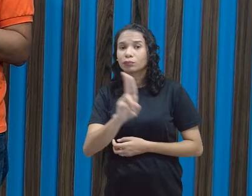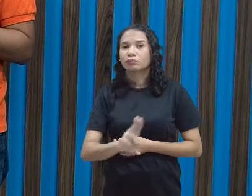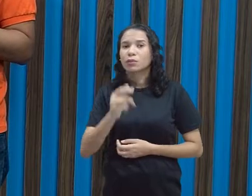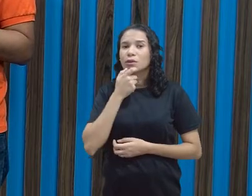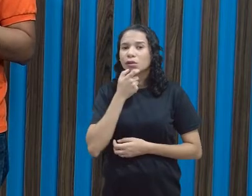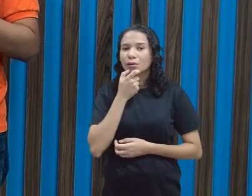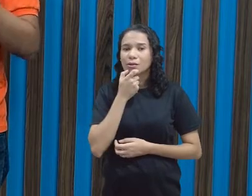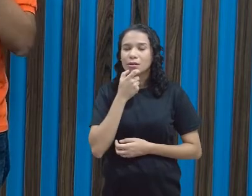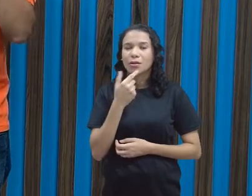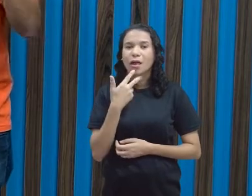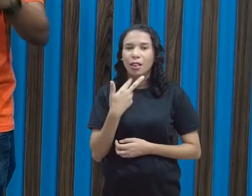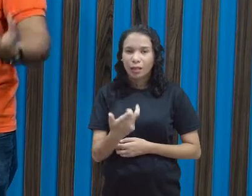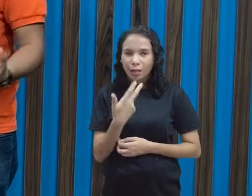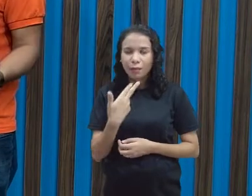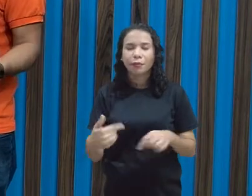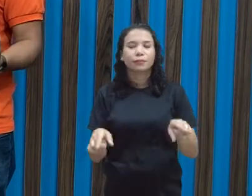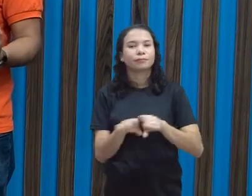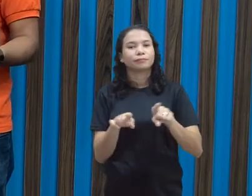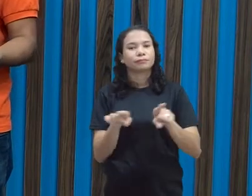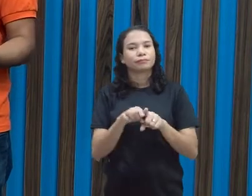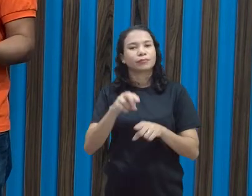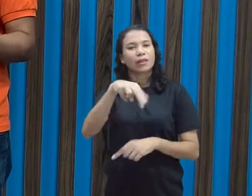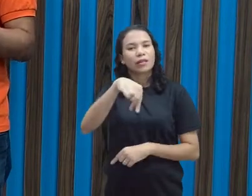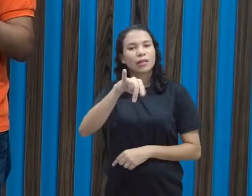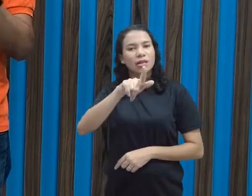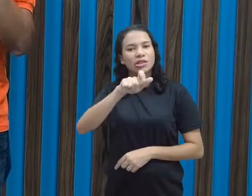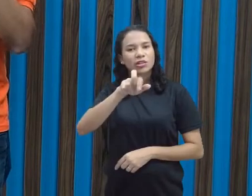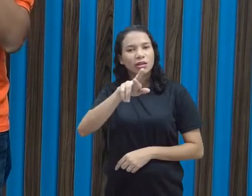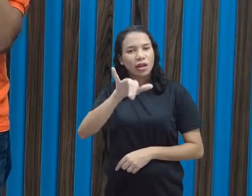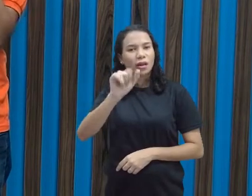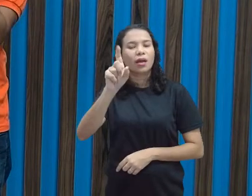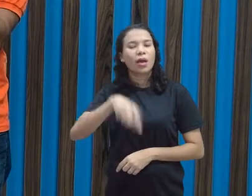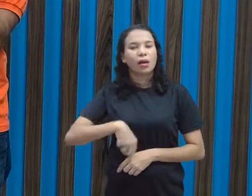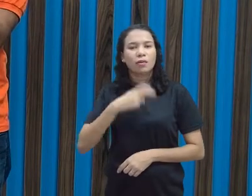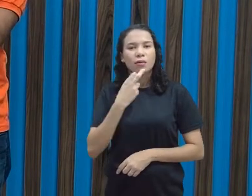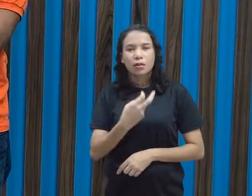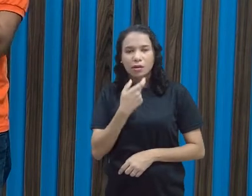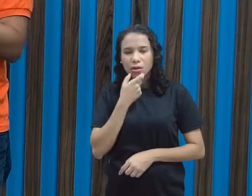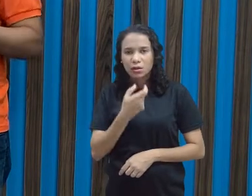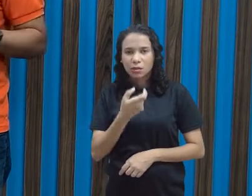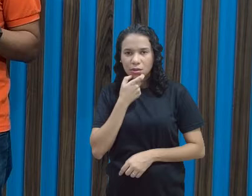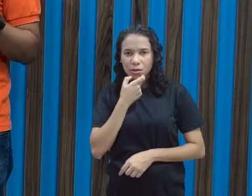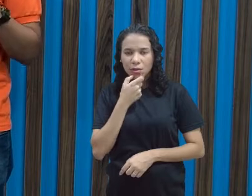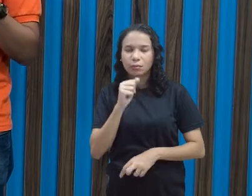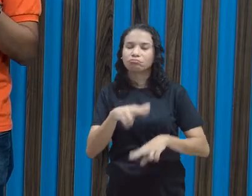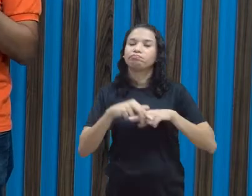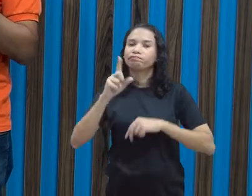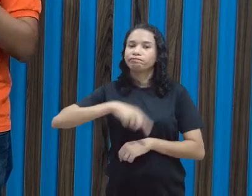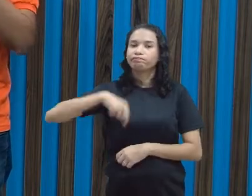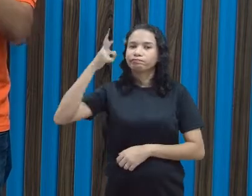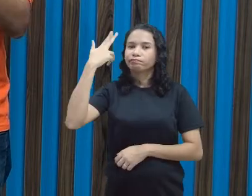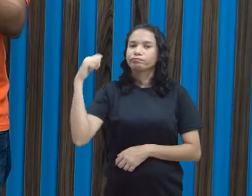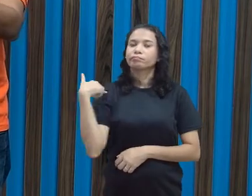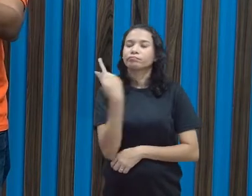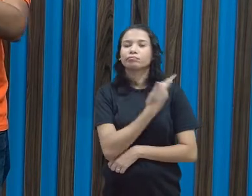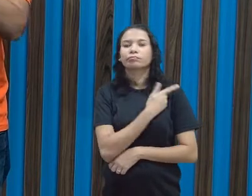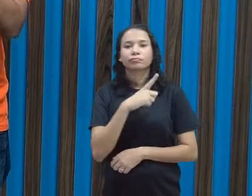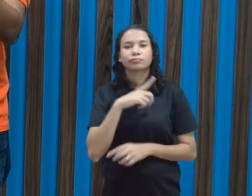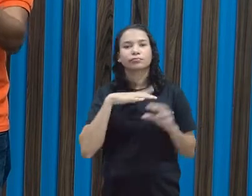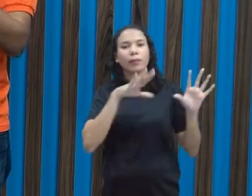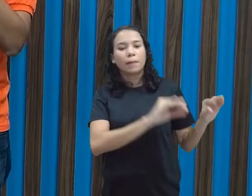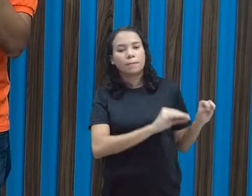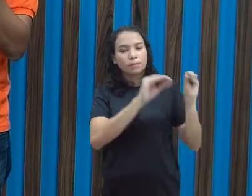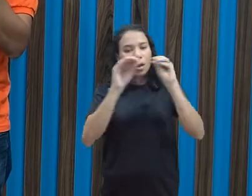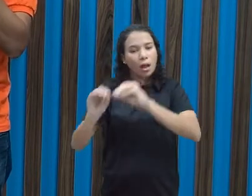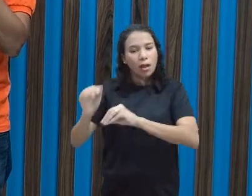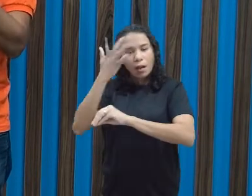também, né? Nigéria fala inglês, tá? Então, é muito comum, né, a gente ter a migração dessas pessoas para esses